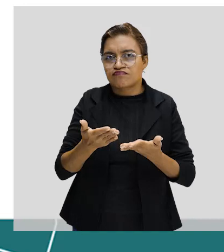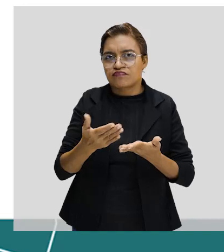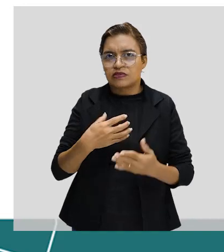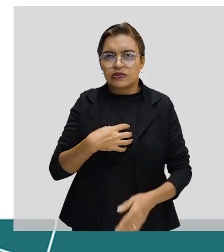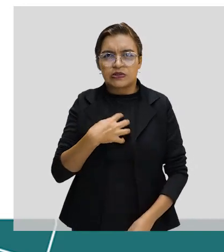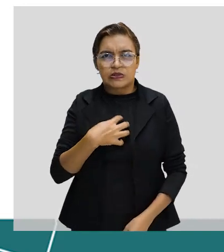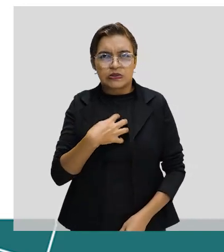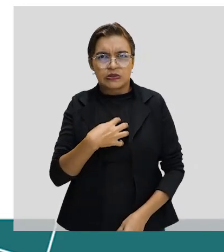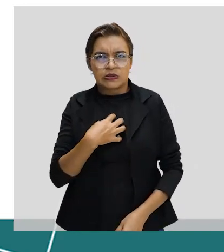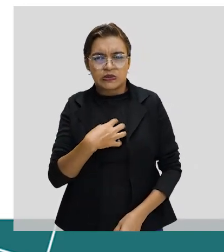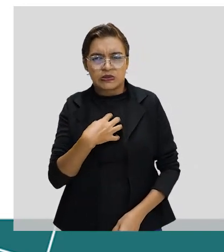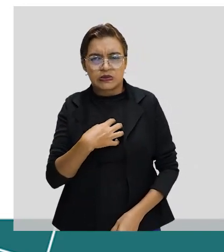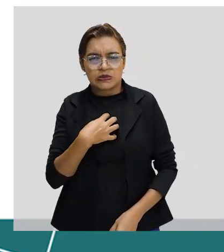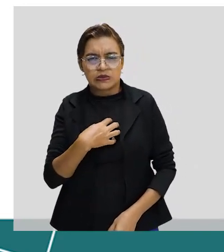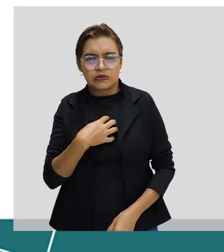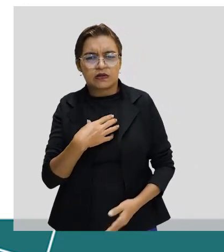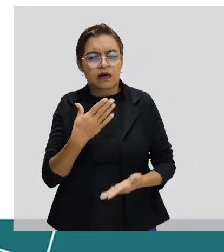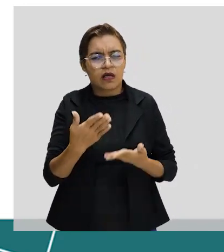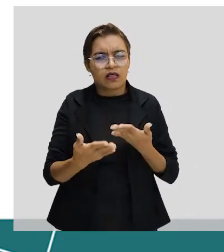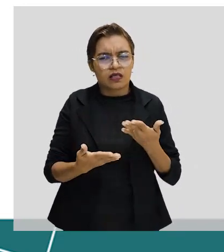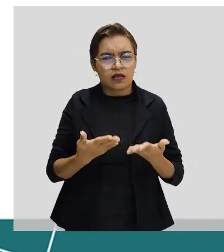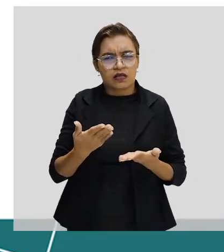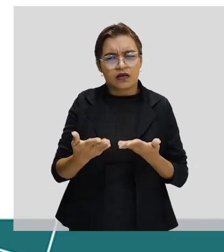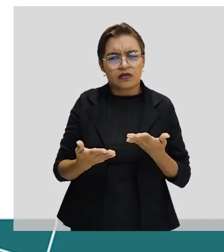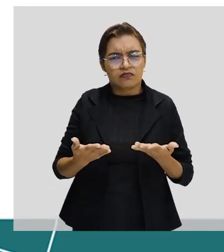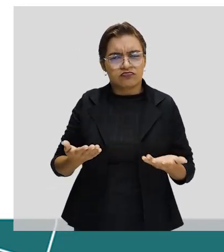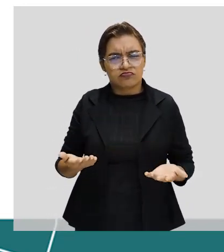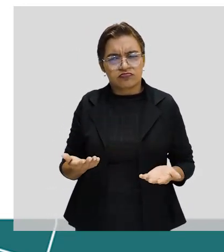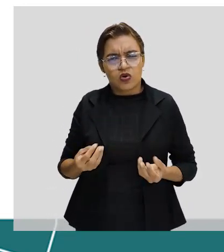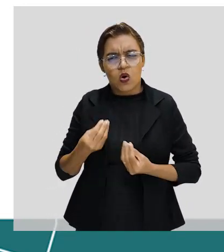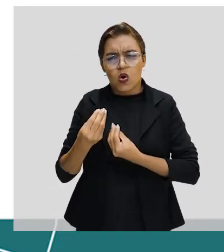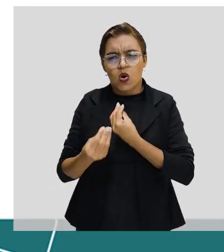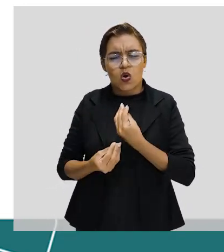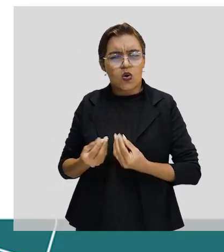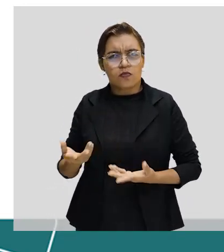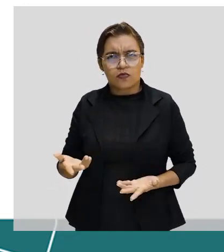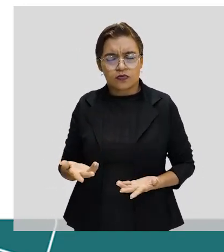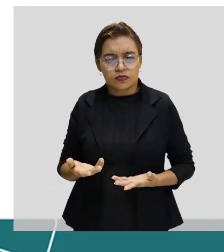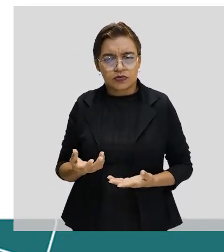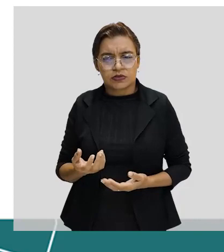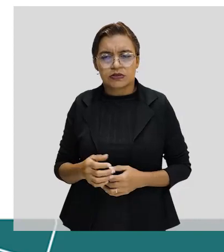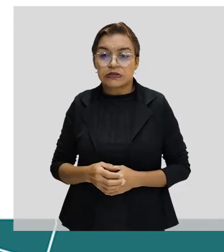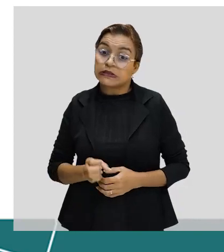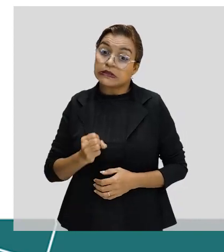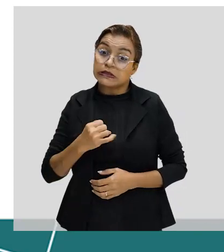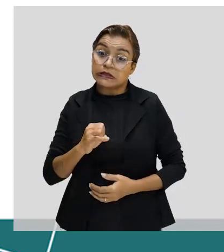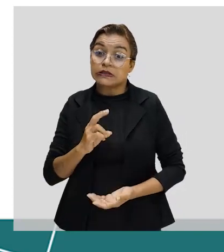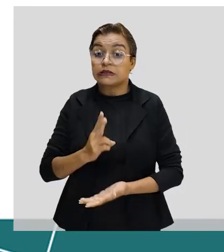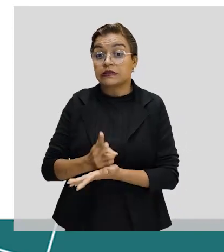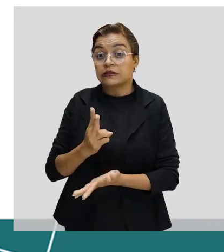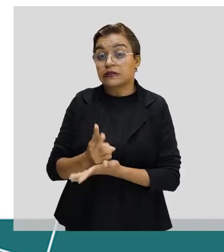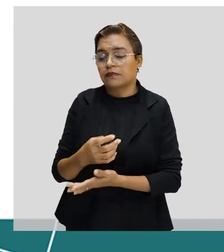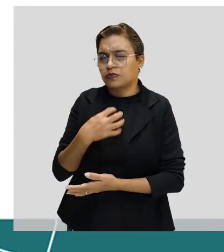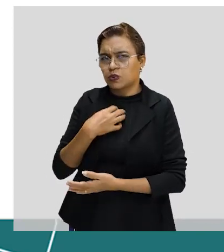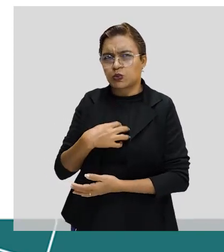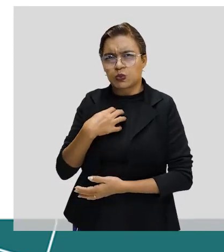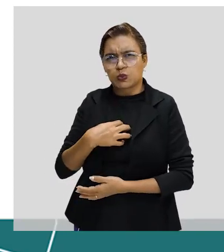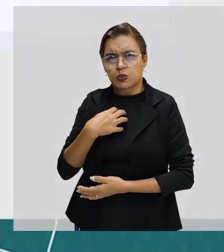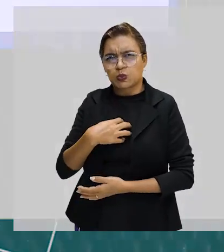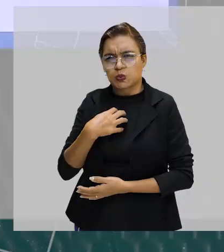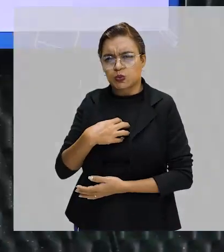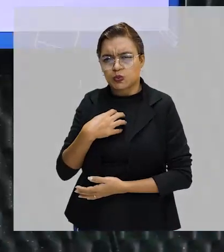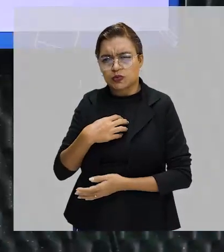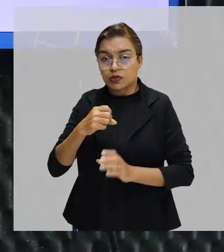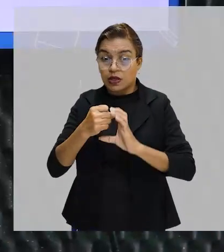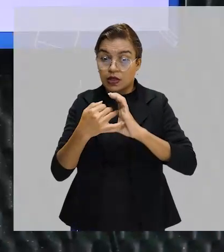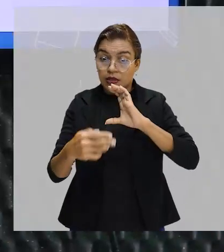é mal-humorada ou ela está mal-humorada? Caso ela seja sempre mal-humorada, é uma característica dela